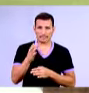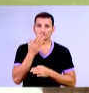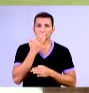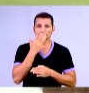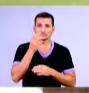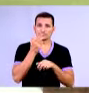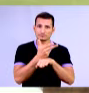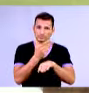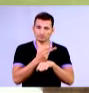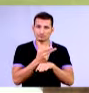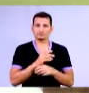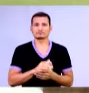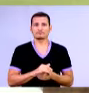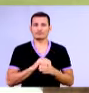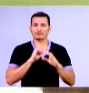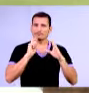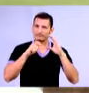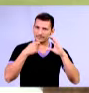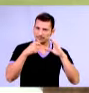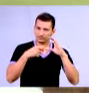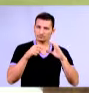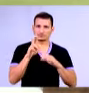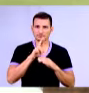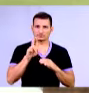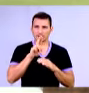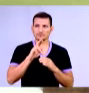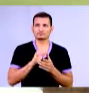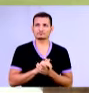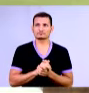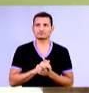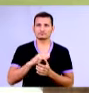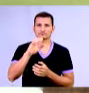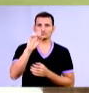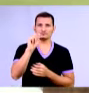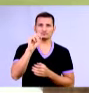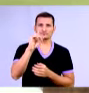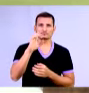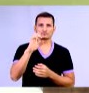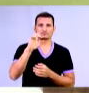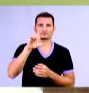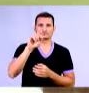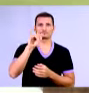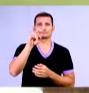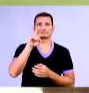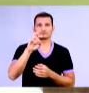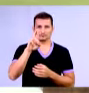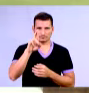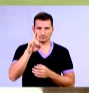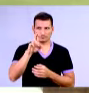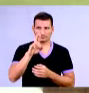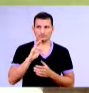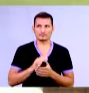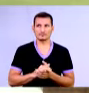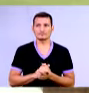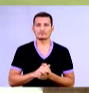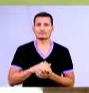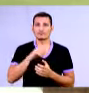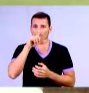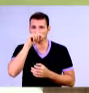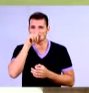parte do vídeo, nós vamos utilizar o KDE Live, que vai rodar exclusivamente no Ubuntu Studio, na parte do